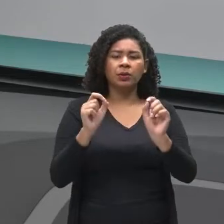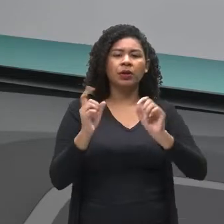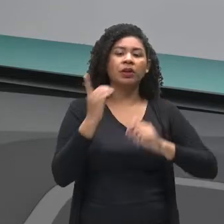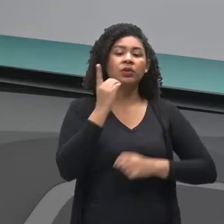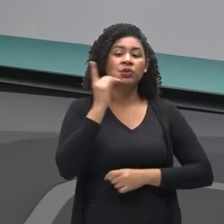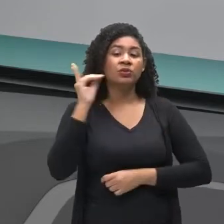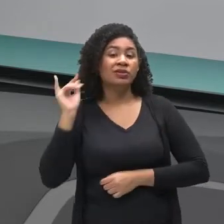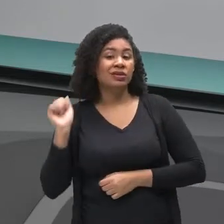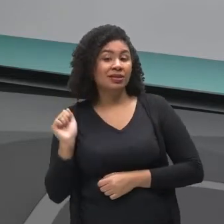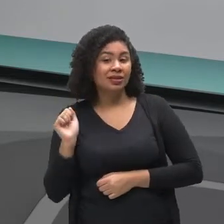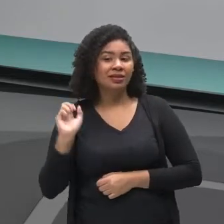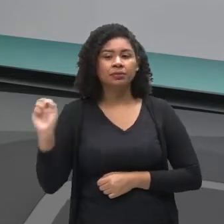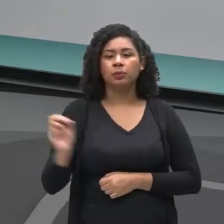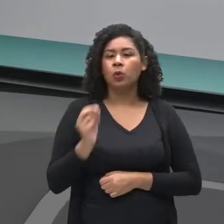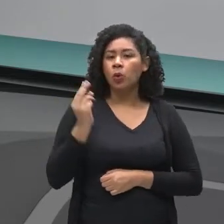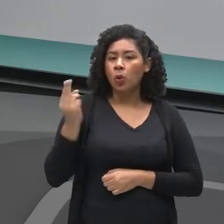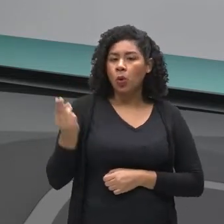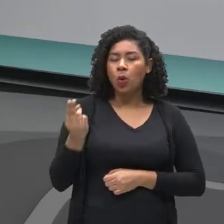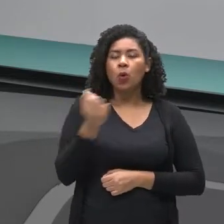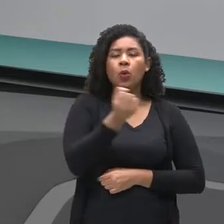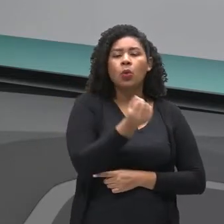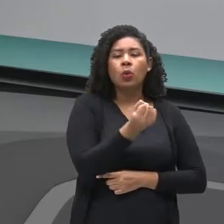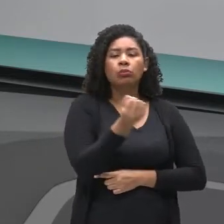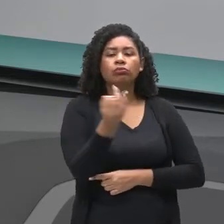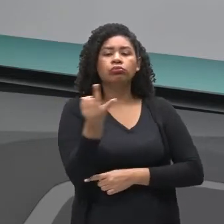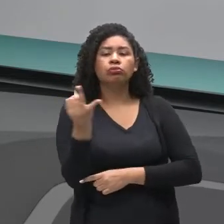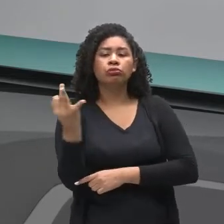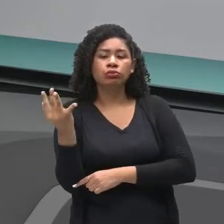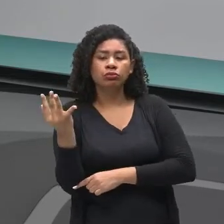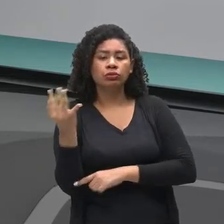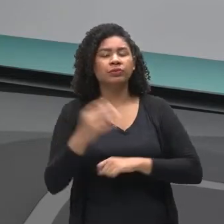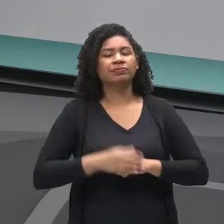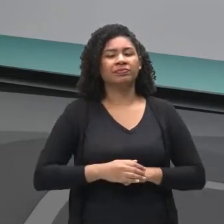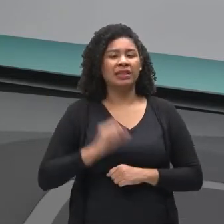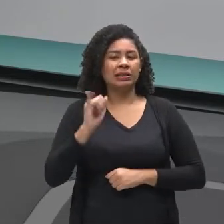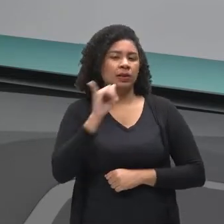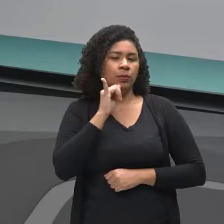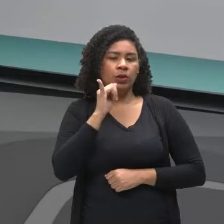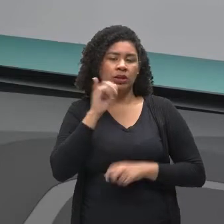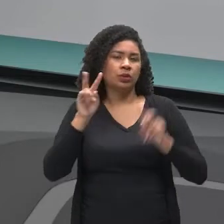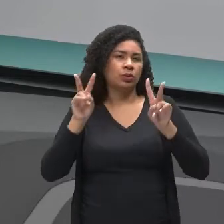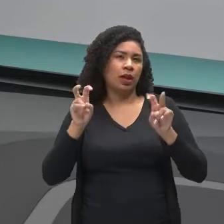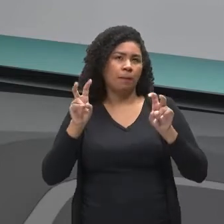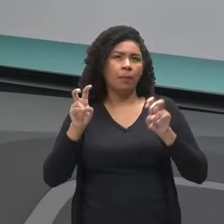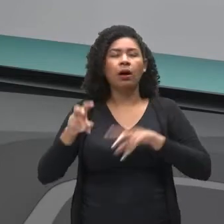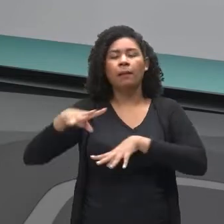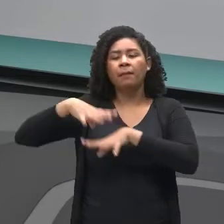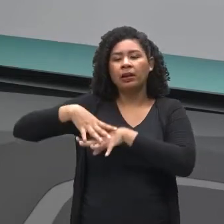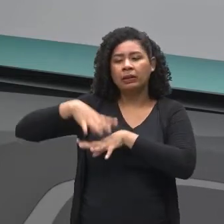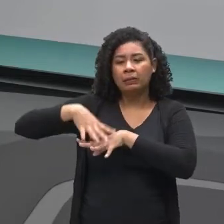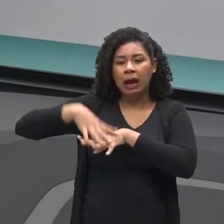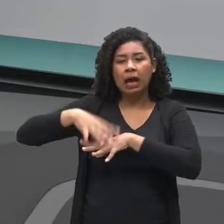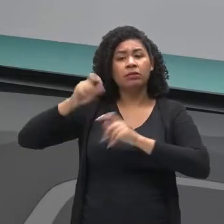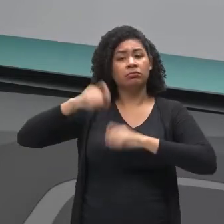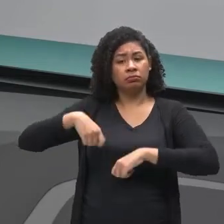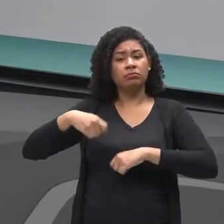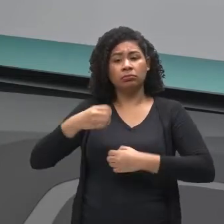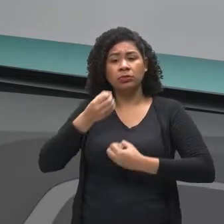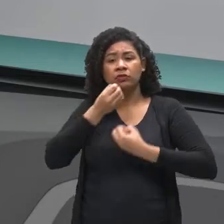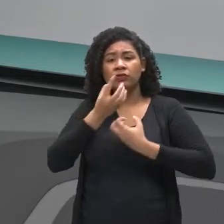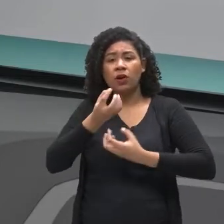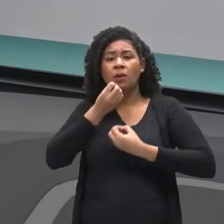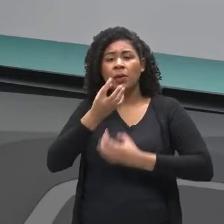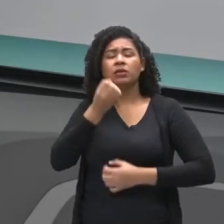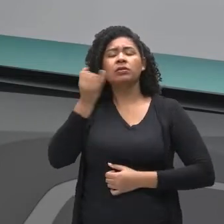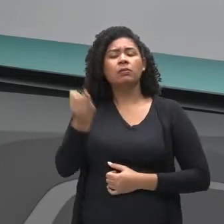data, a quantidade, né? Até quando eu falo em problemas matemáticos, eles podem trazer alguma informação muito